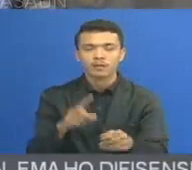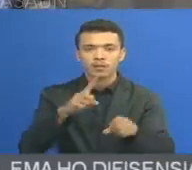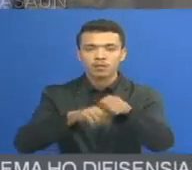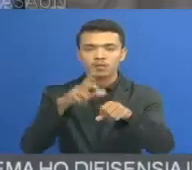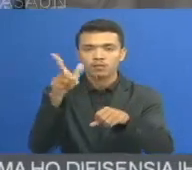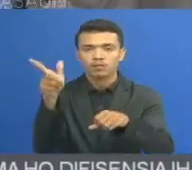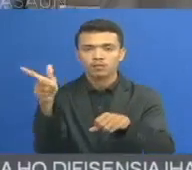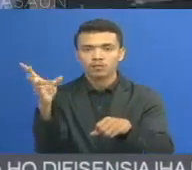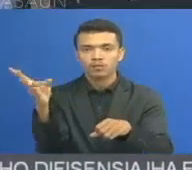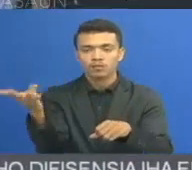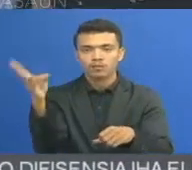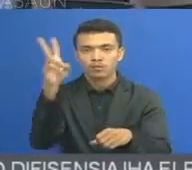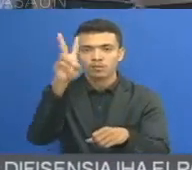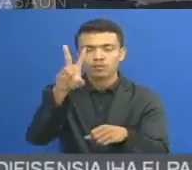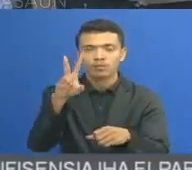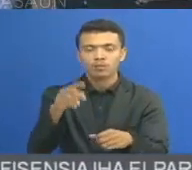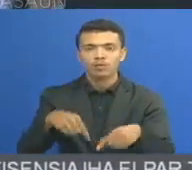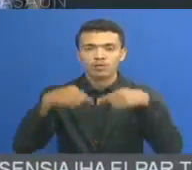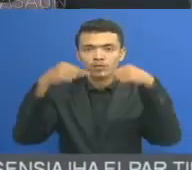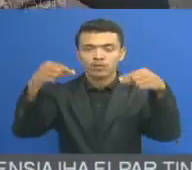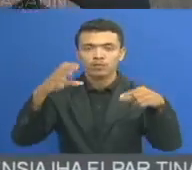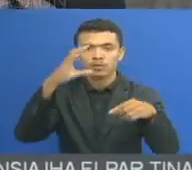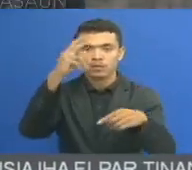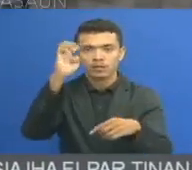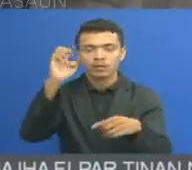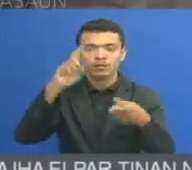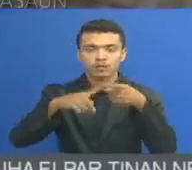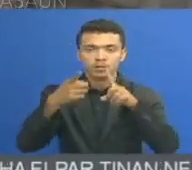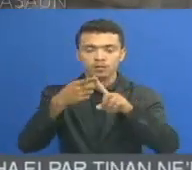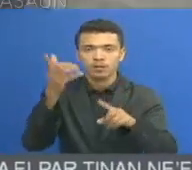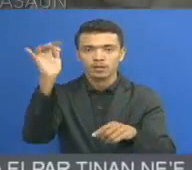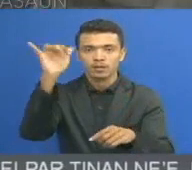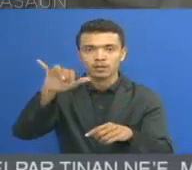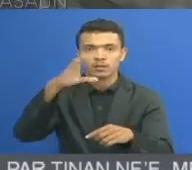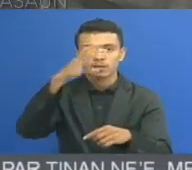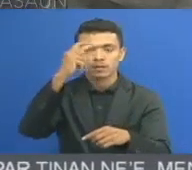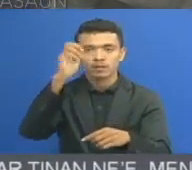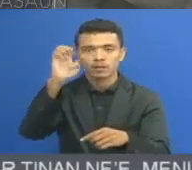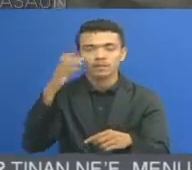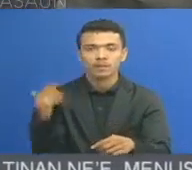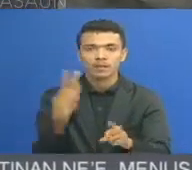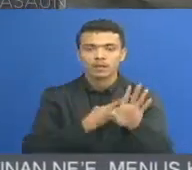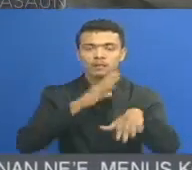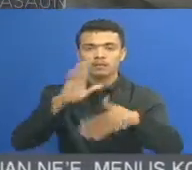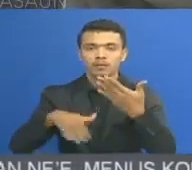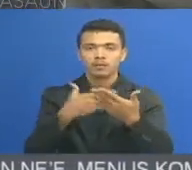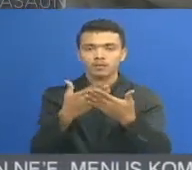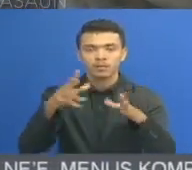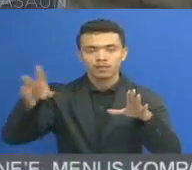dele. Fobiba vai começar a Sira, vai colega Sira CNE, Amihoto, o fiscal está na